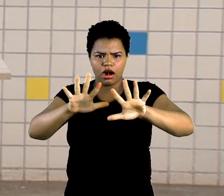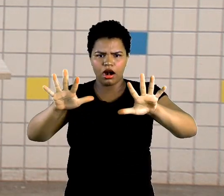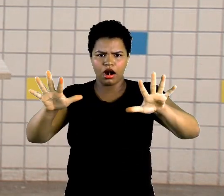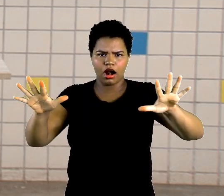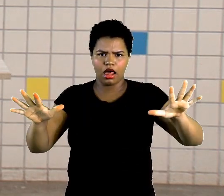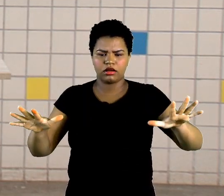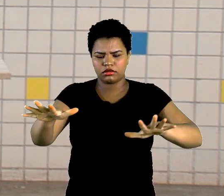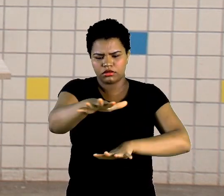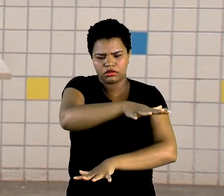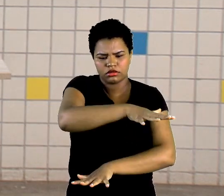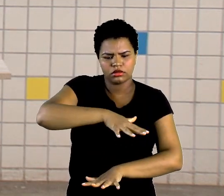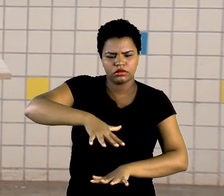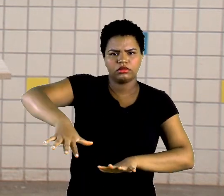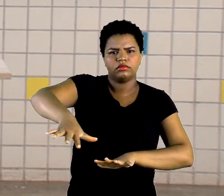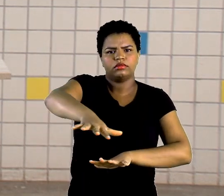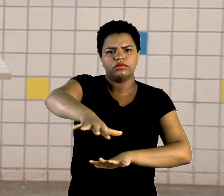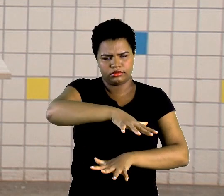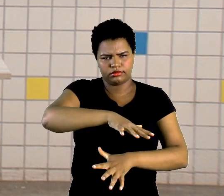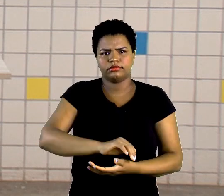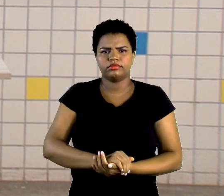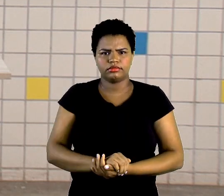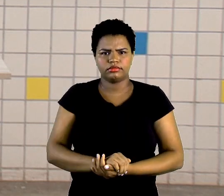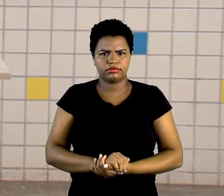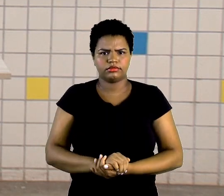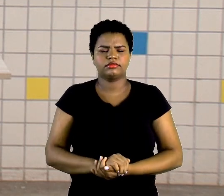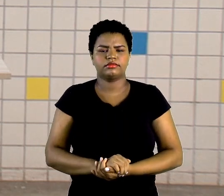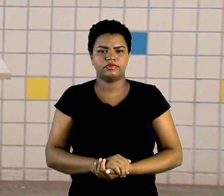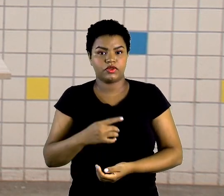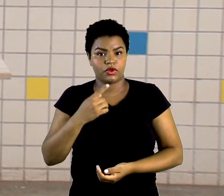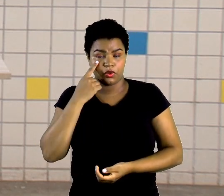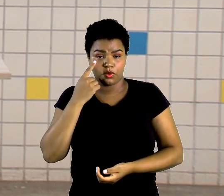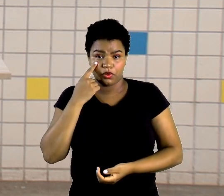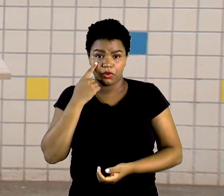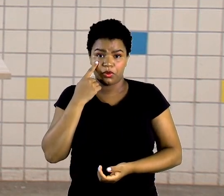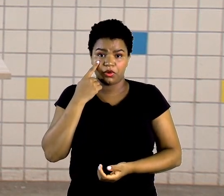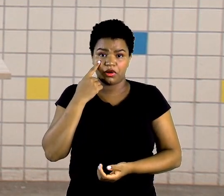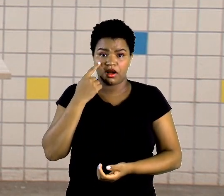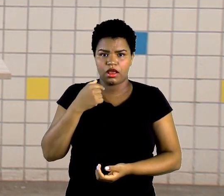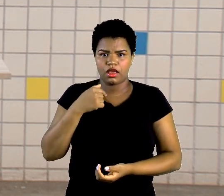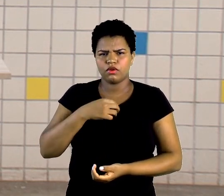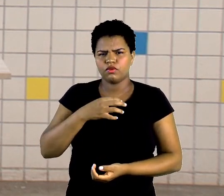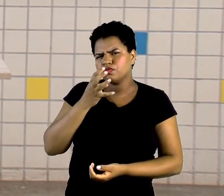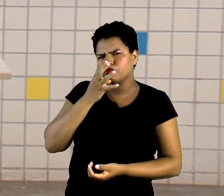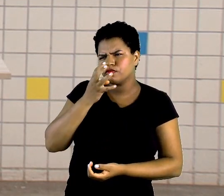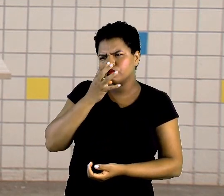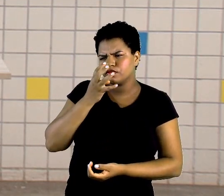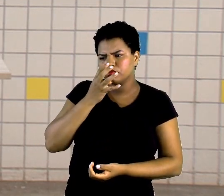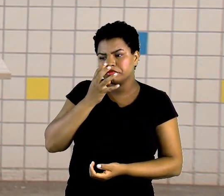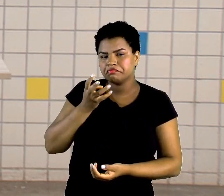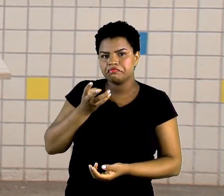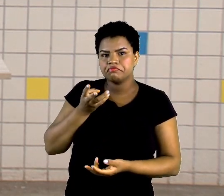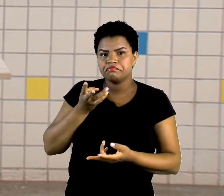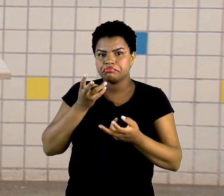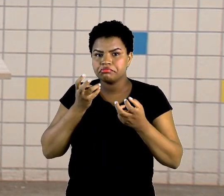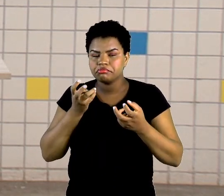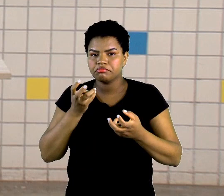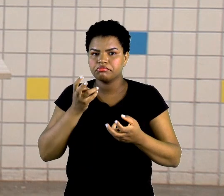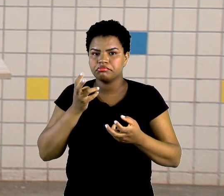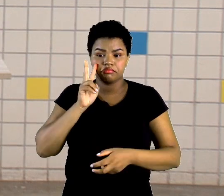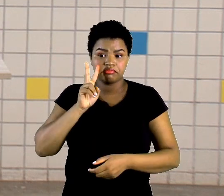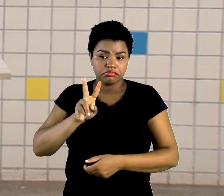esse espaço, por esse ambiente. Olha aí, quando eu observo e vejo